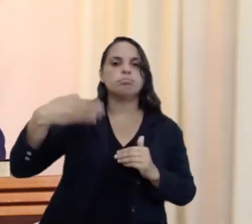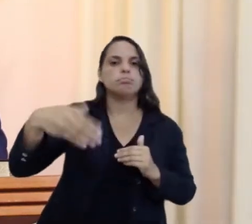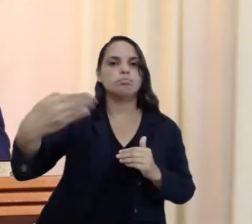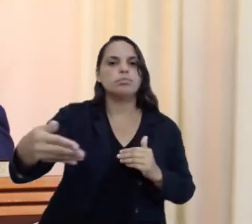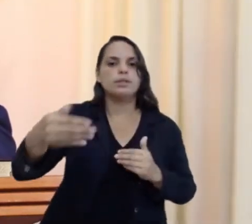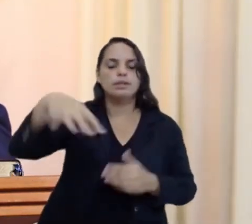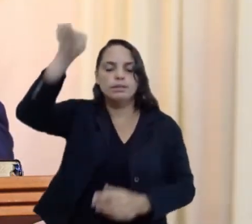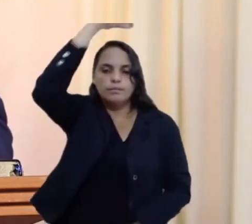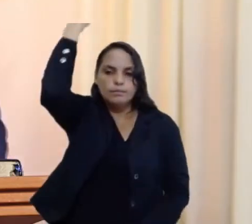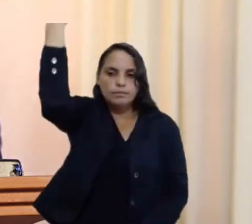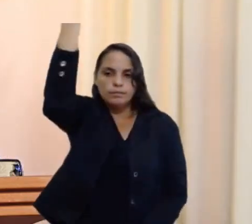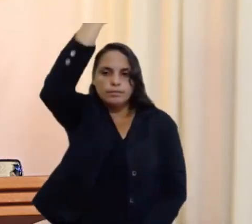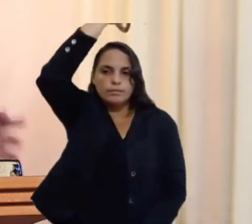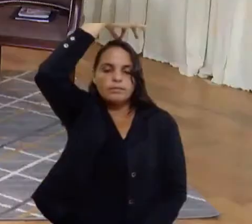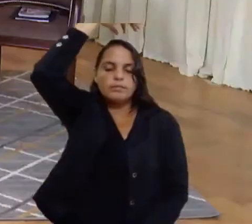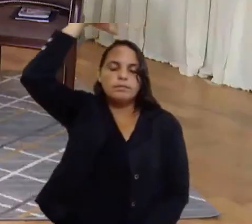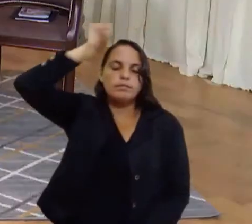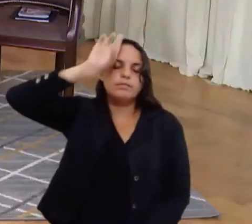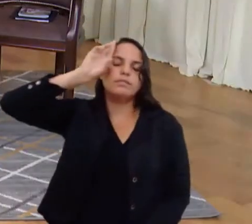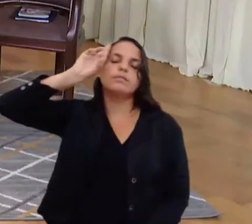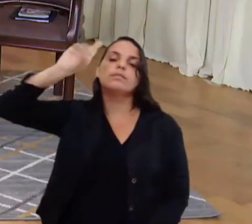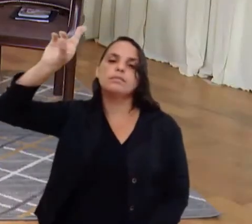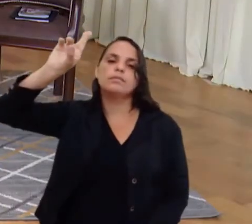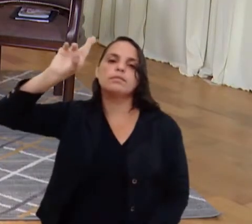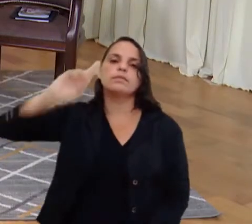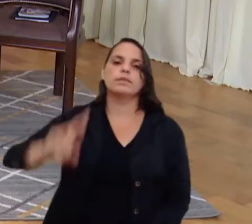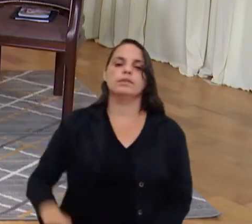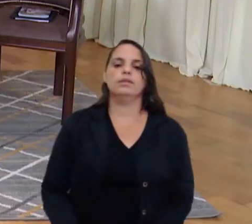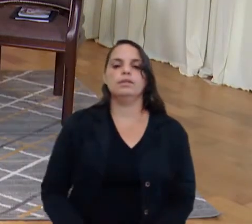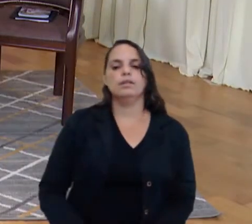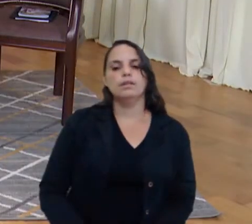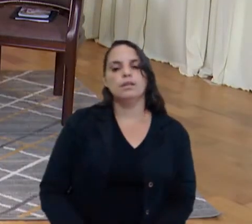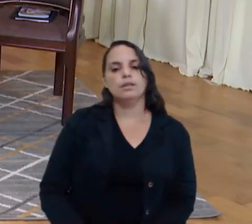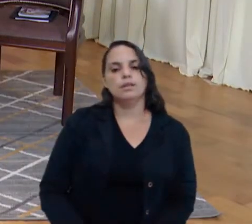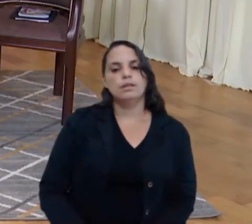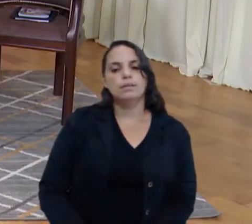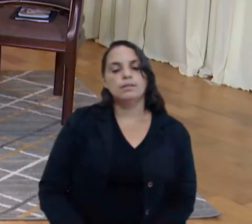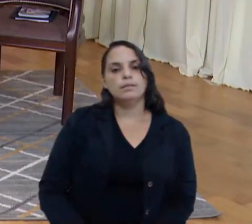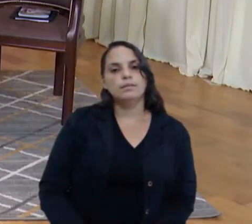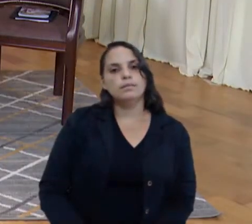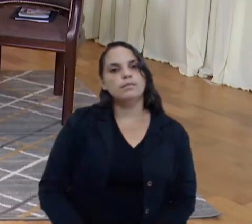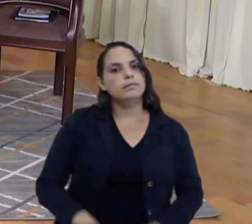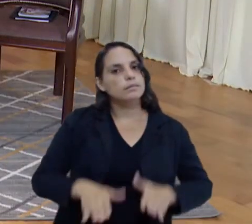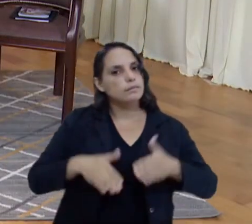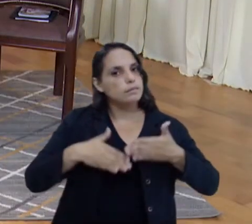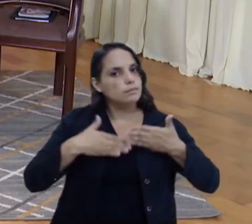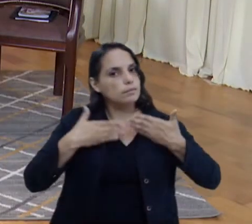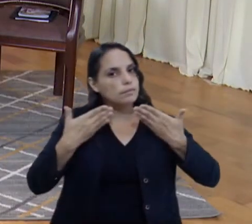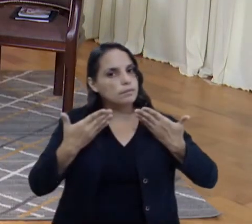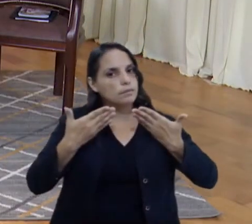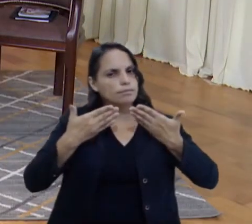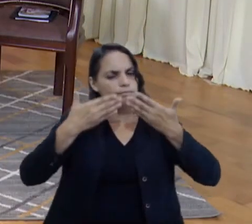Senhor. Então, observem que, tendo o rosto desvendado,